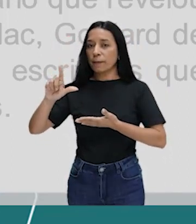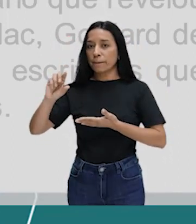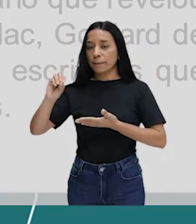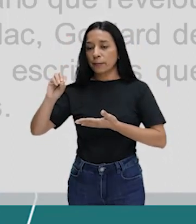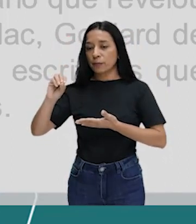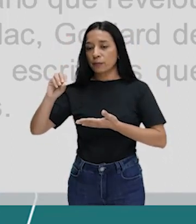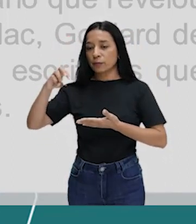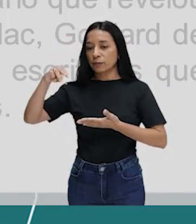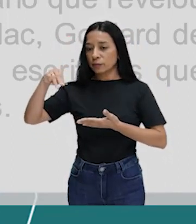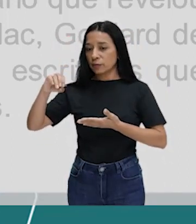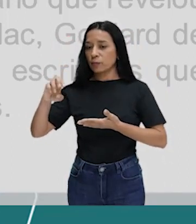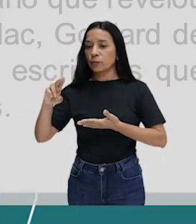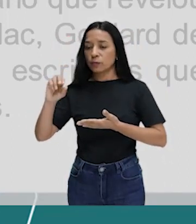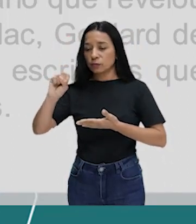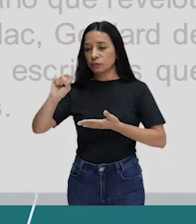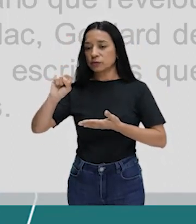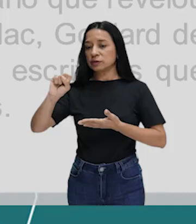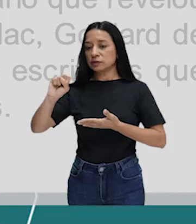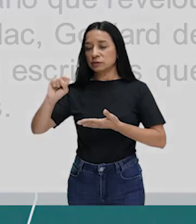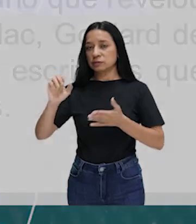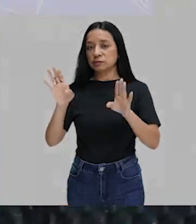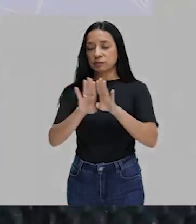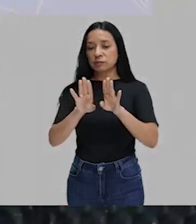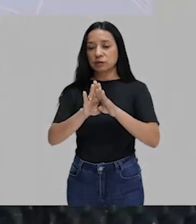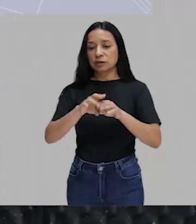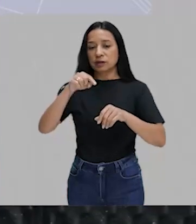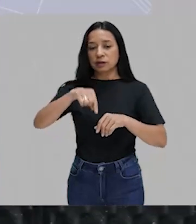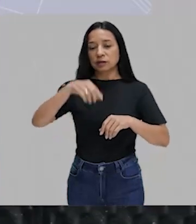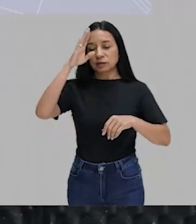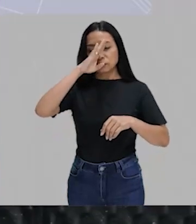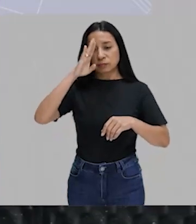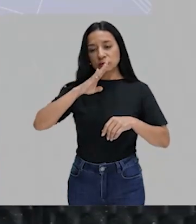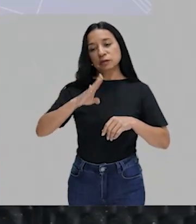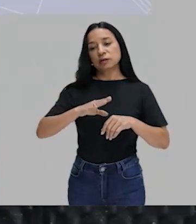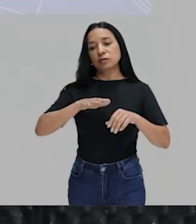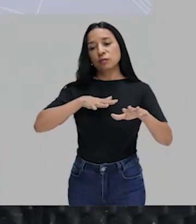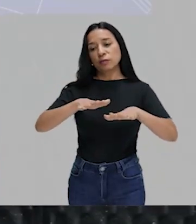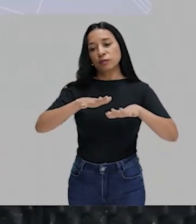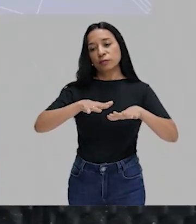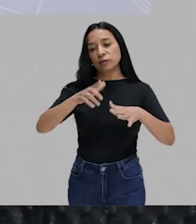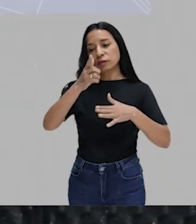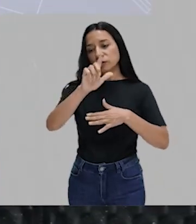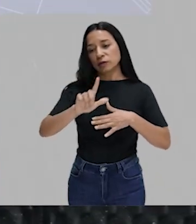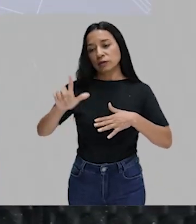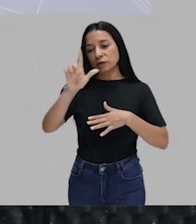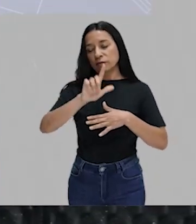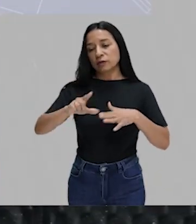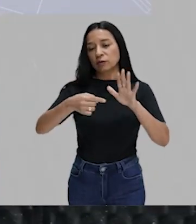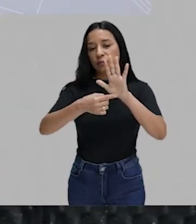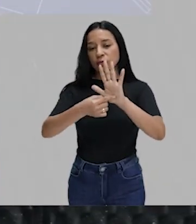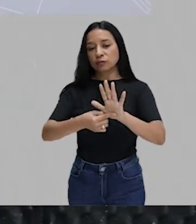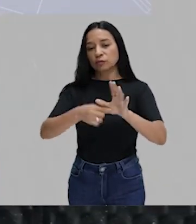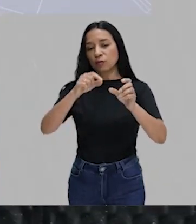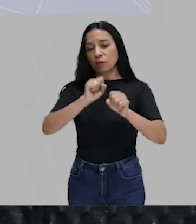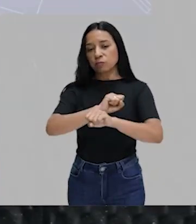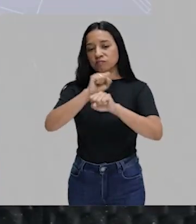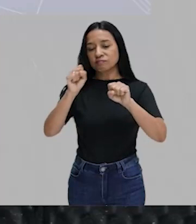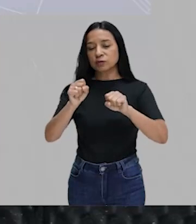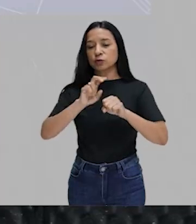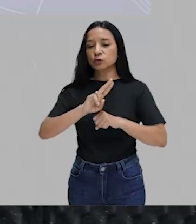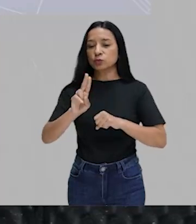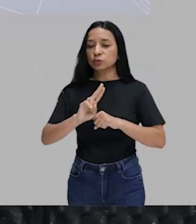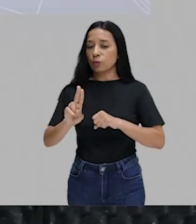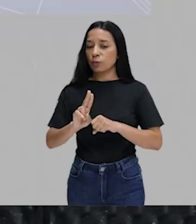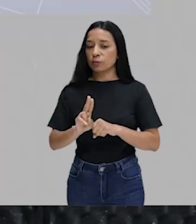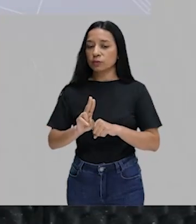tá bom? Aqui no Brasil, foi um movimento literário que revelou grandes nomes da nossa poesia. O